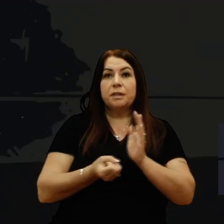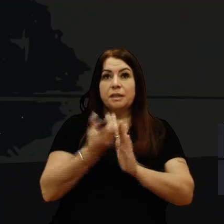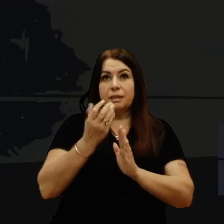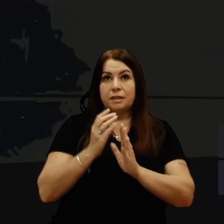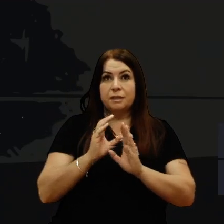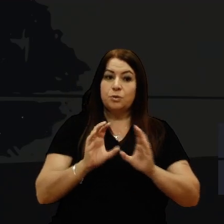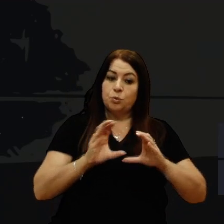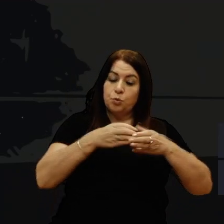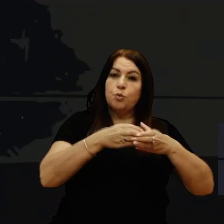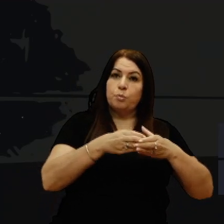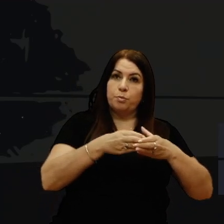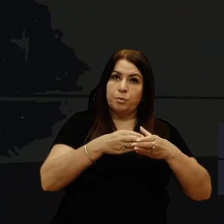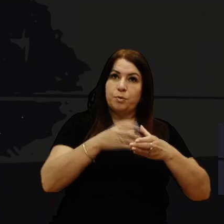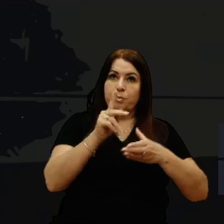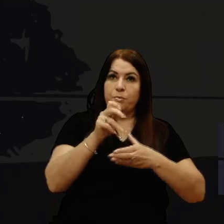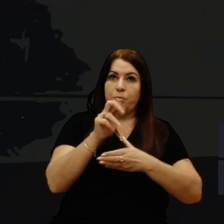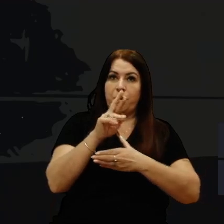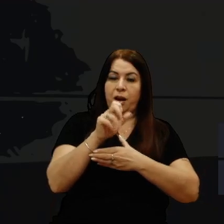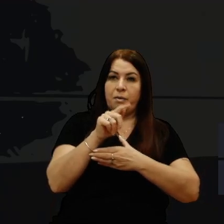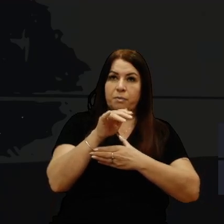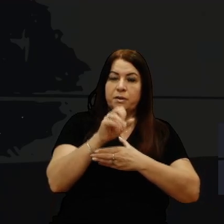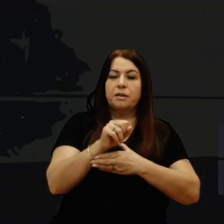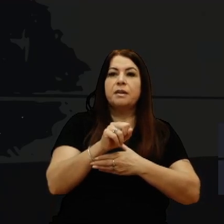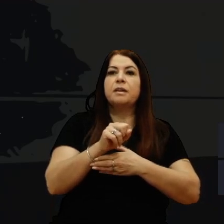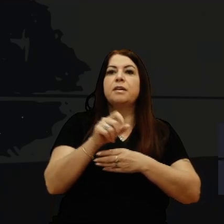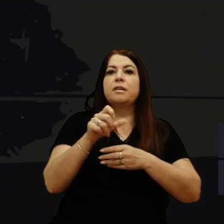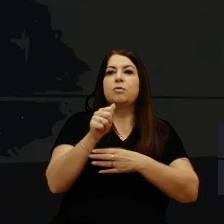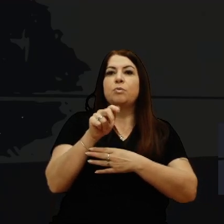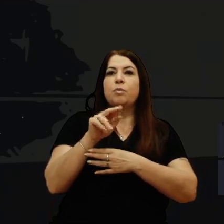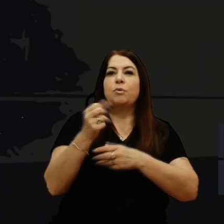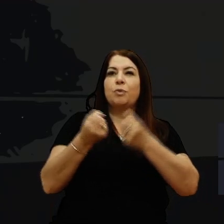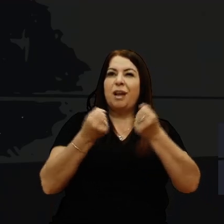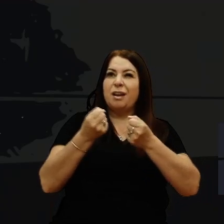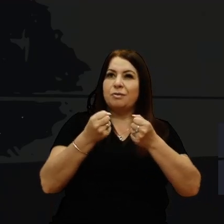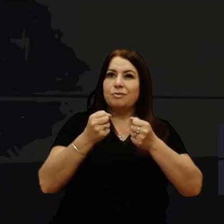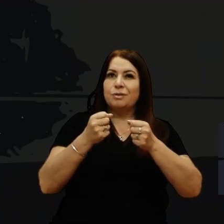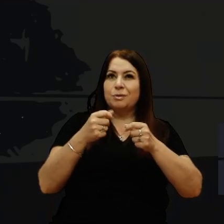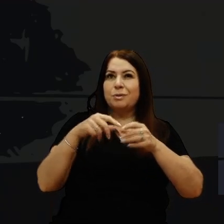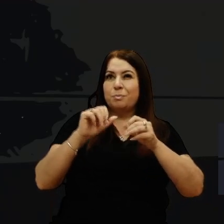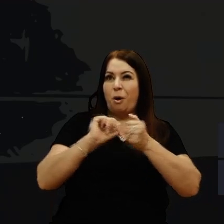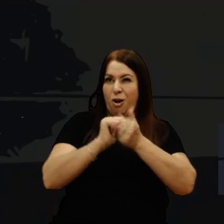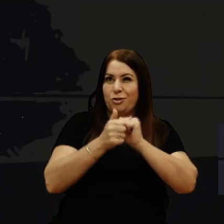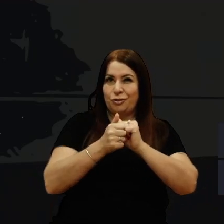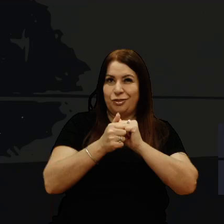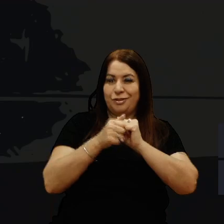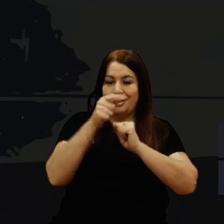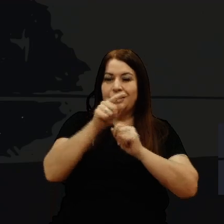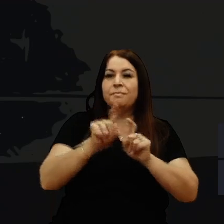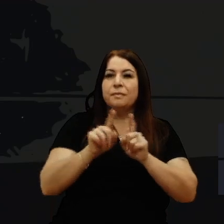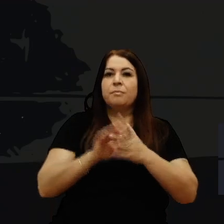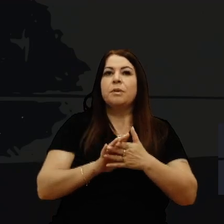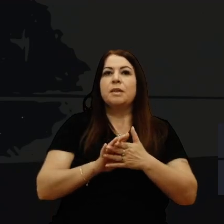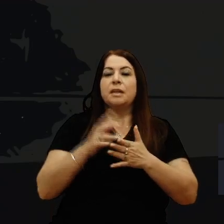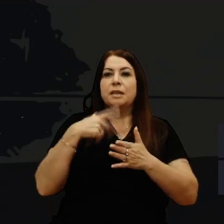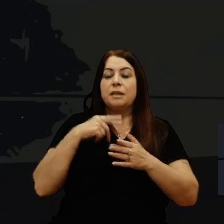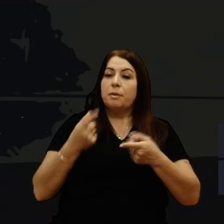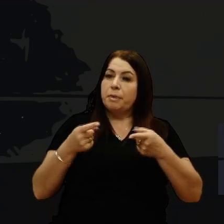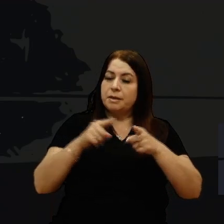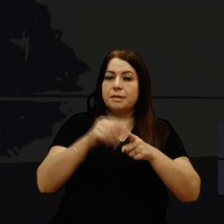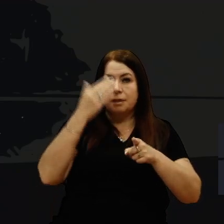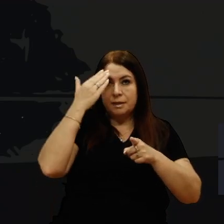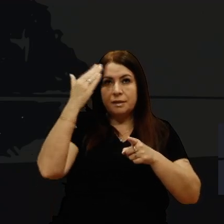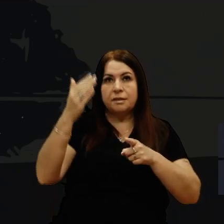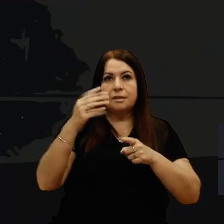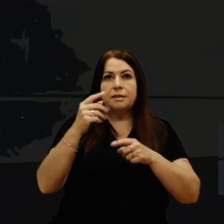Frente Parlamentar do Automobilismo e Esporte a Motor, aqui tem alguns registros das nossas reuniões. Quero agradecer a parceria, o